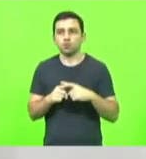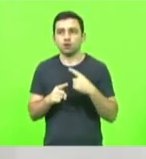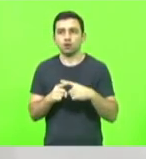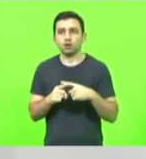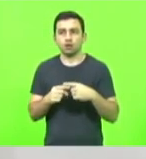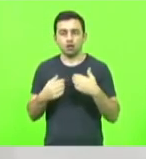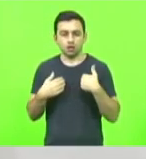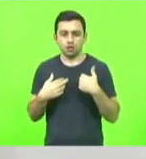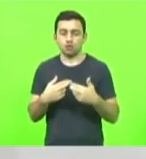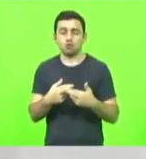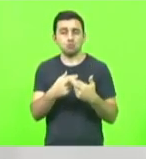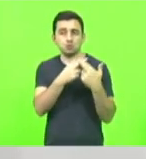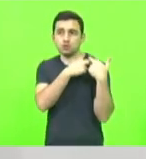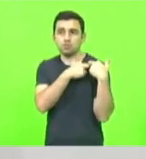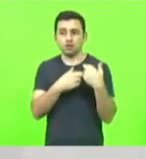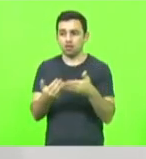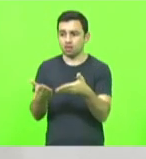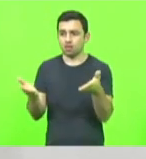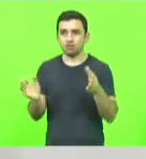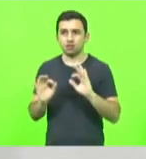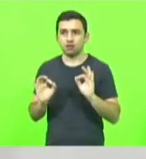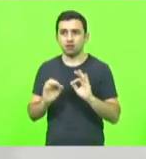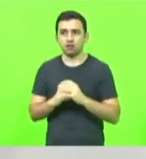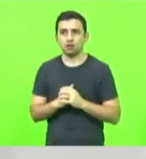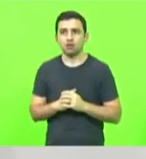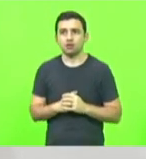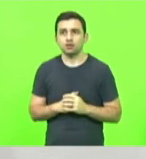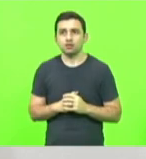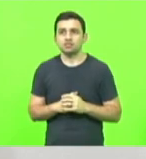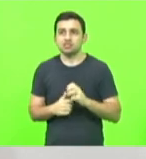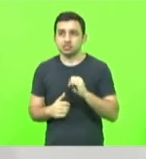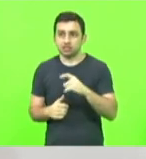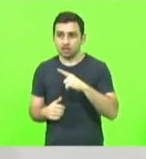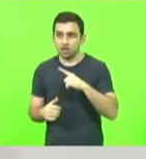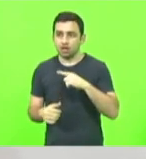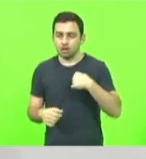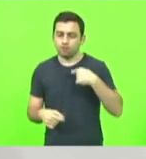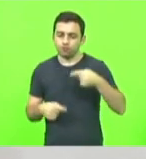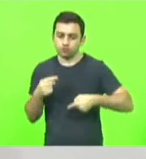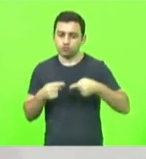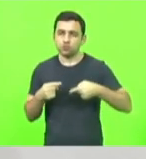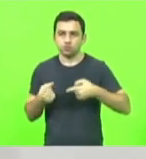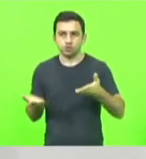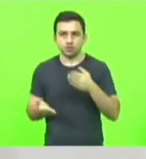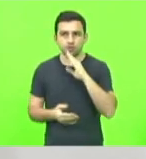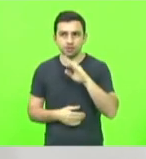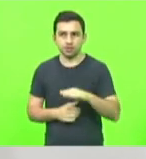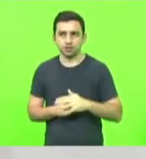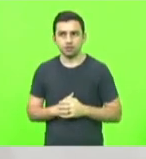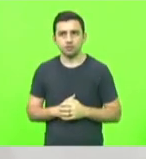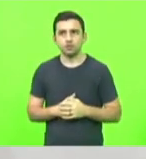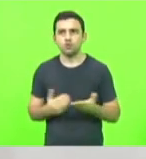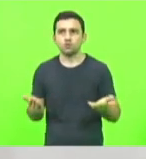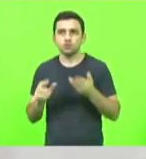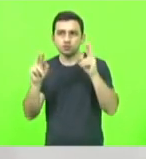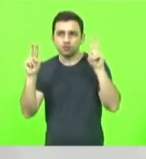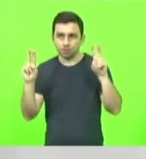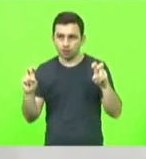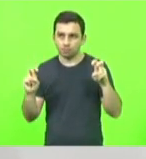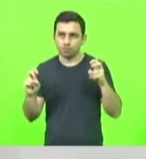sobre aquilo que fazem. E, se tiver, eu vou discutir ele à tarde. O assunto que me traz à tribuna